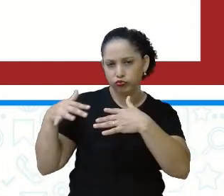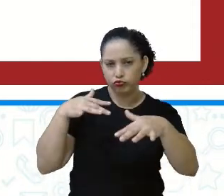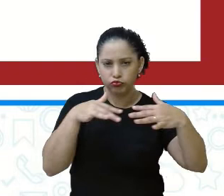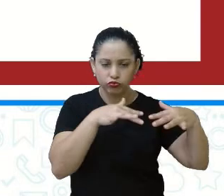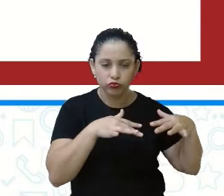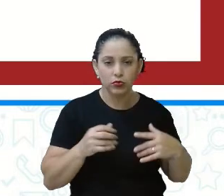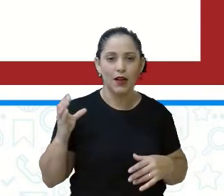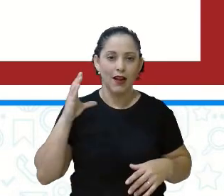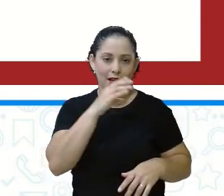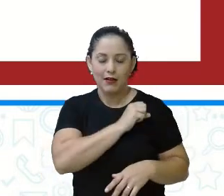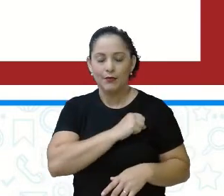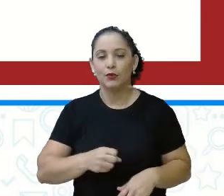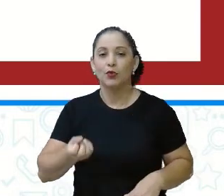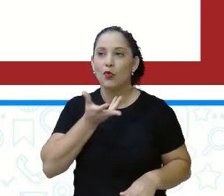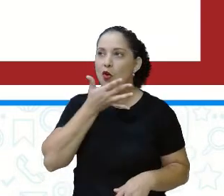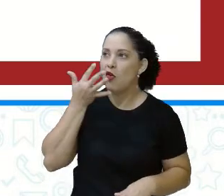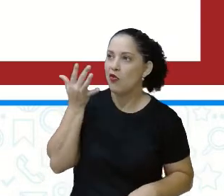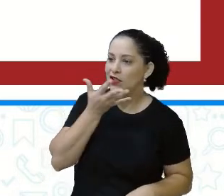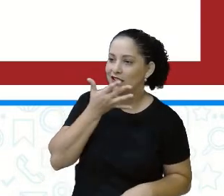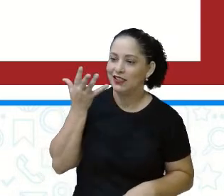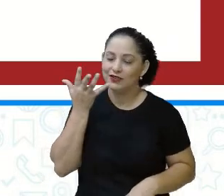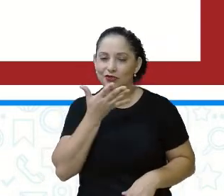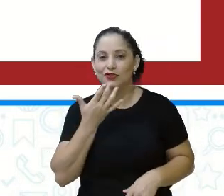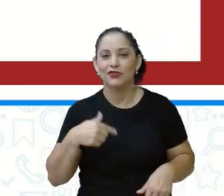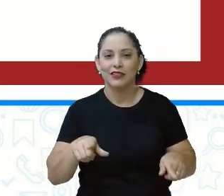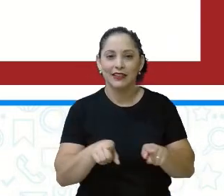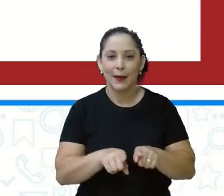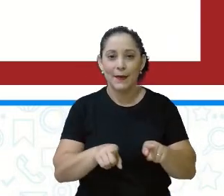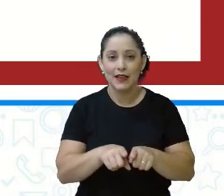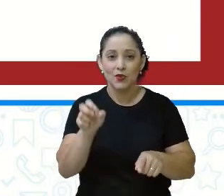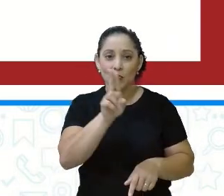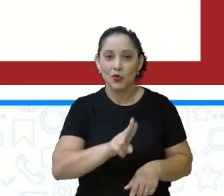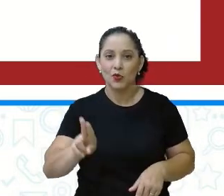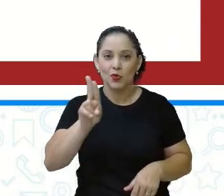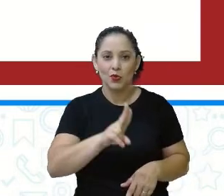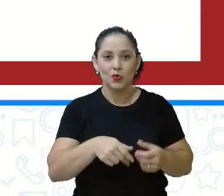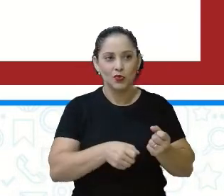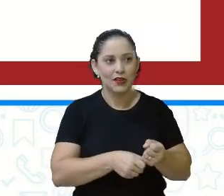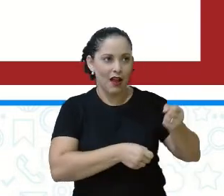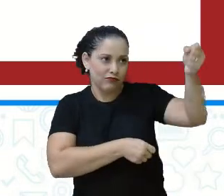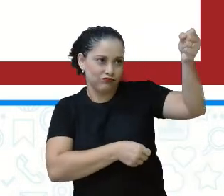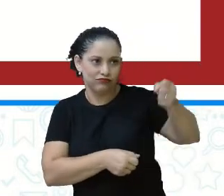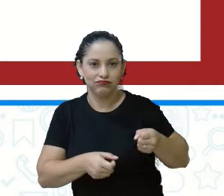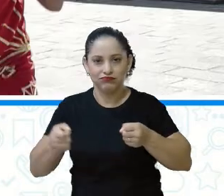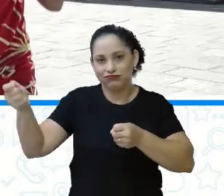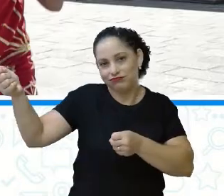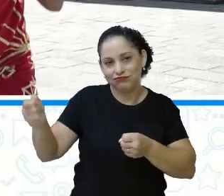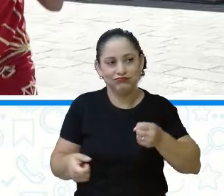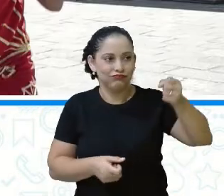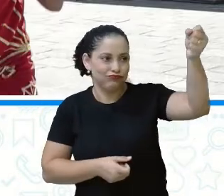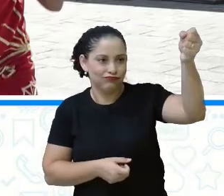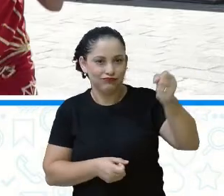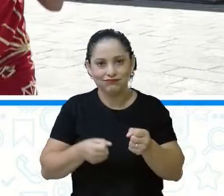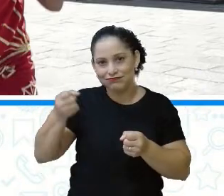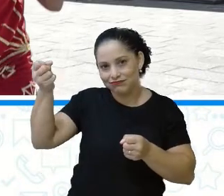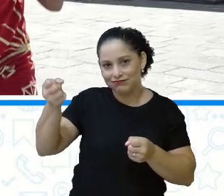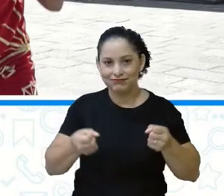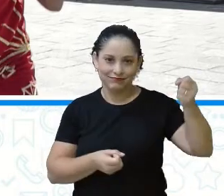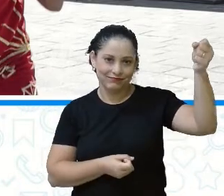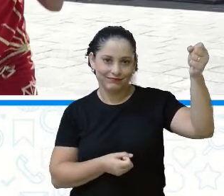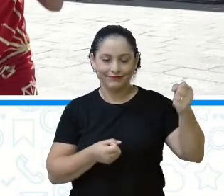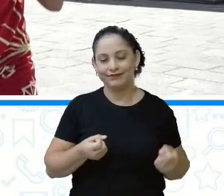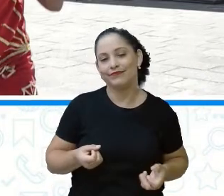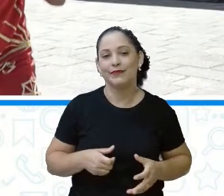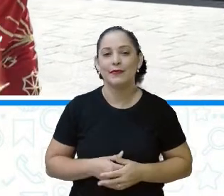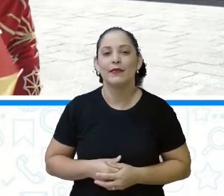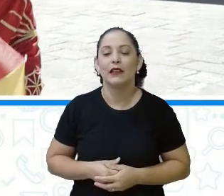mescla figurinos coloridos e alegres com pequenas sombrinhas, que vai dar o equilíbrio aí para os passos. Os tipos de